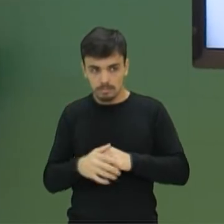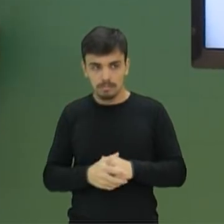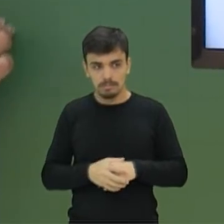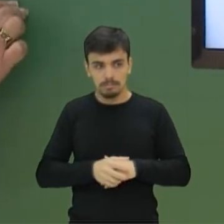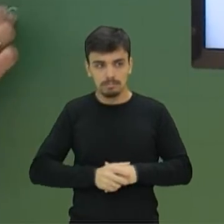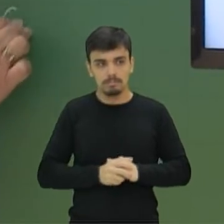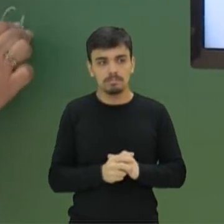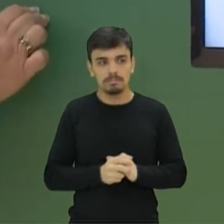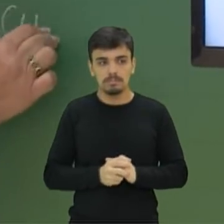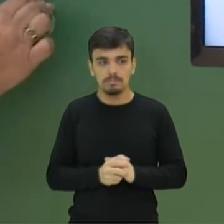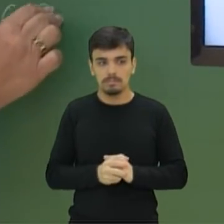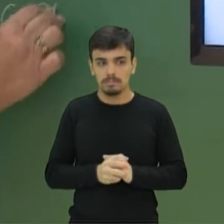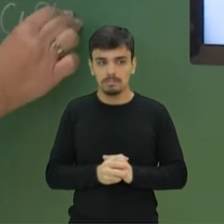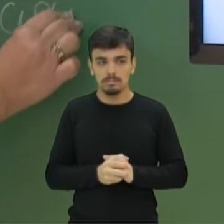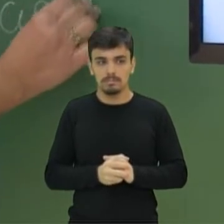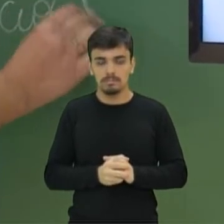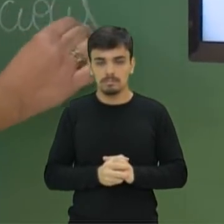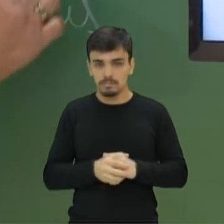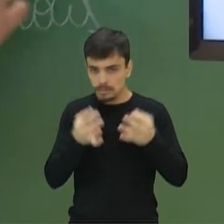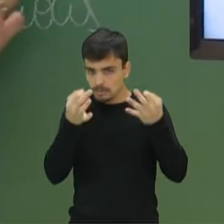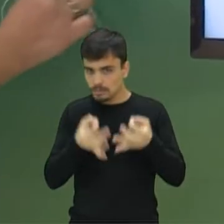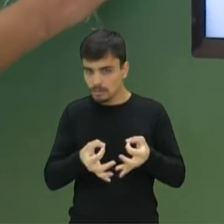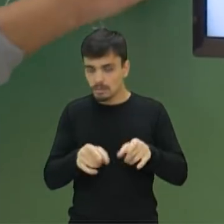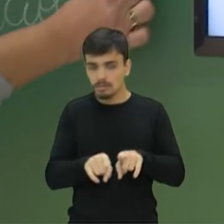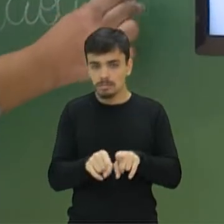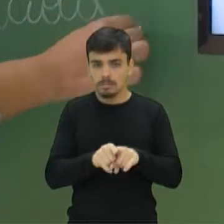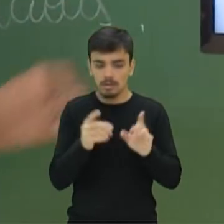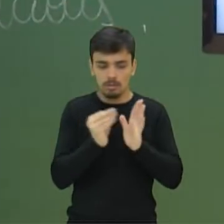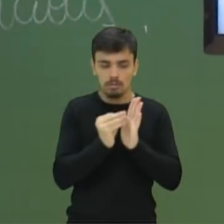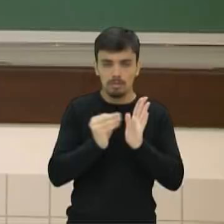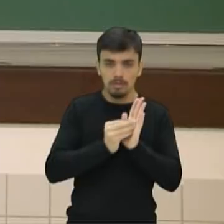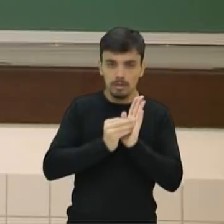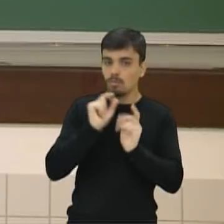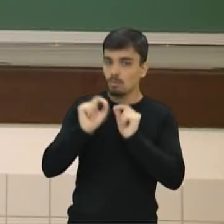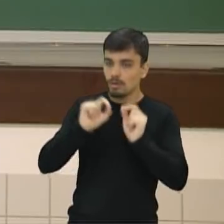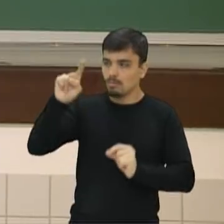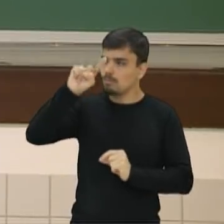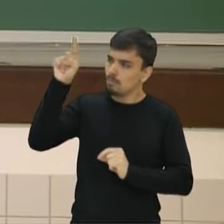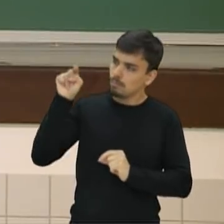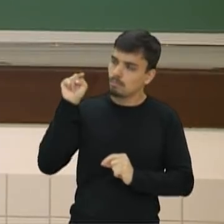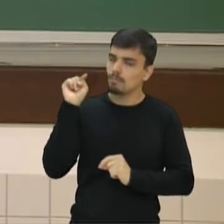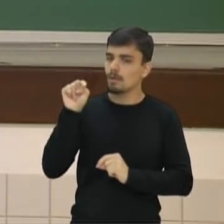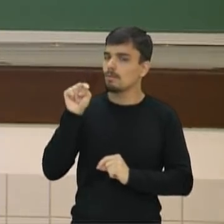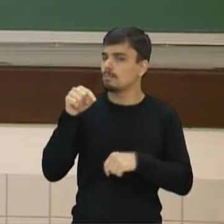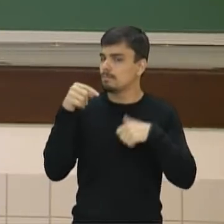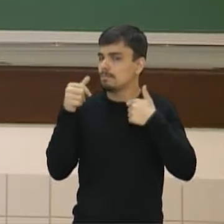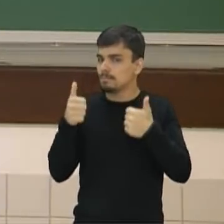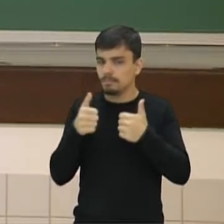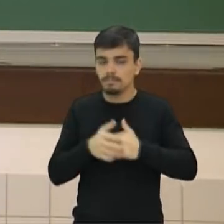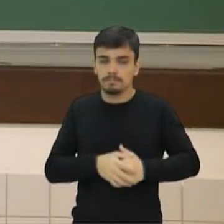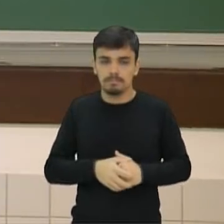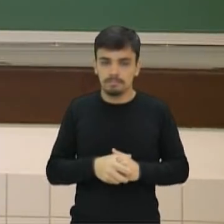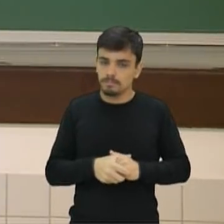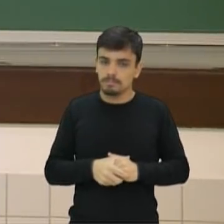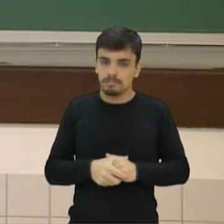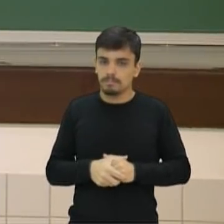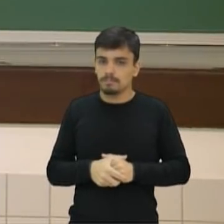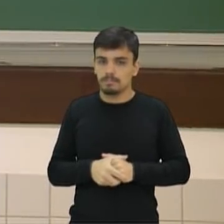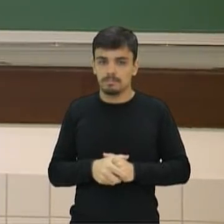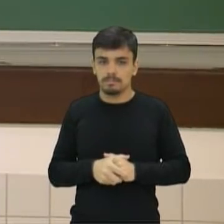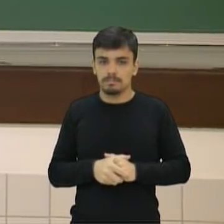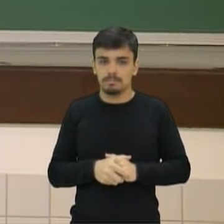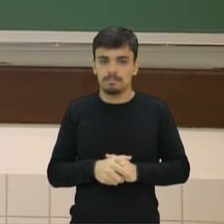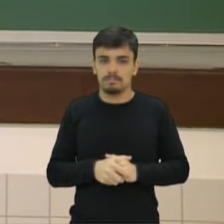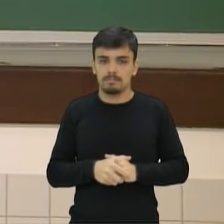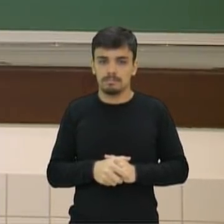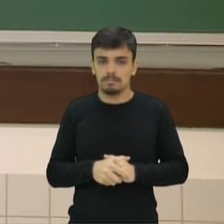delicious? Certo? E coloquei o ponto de interrogação, fiz a interrogativa. Beleza isso?